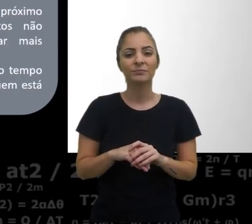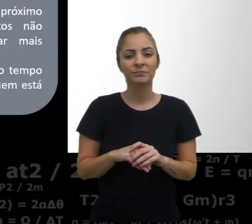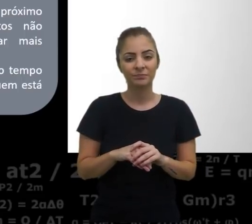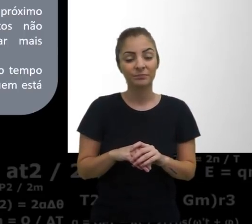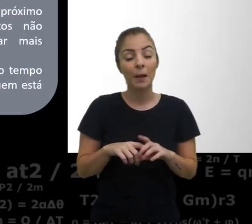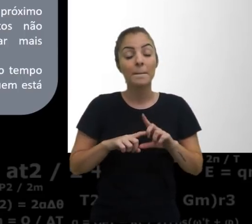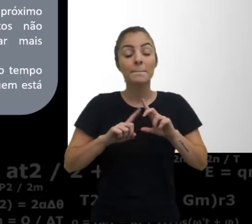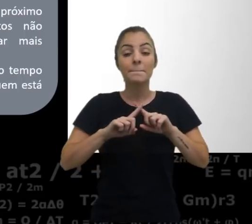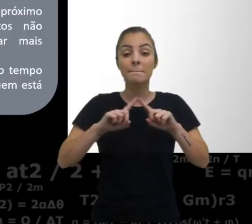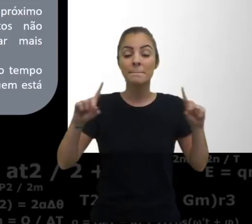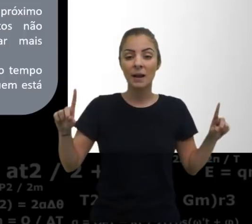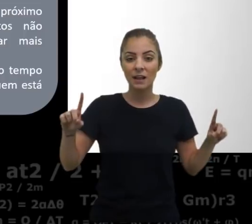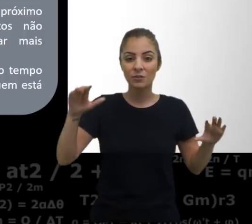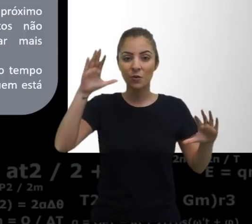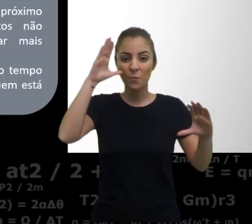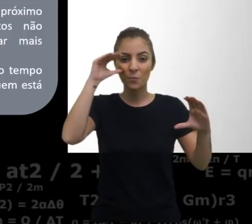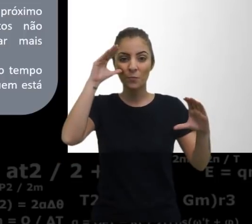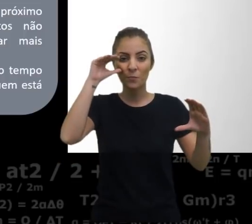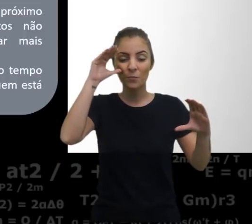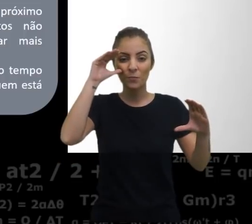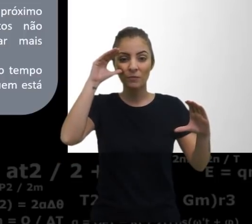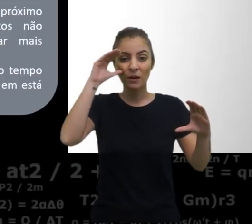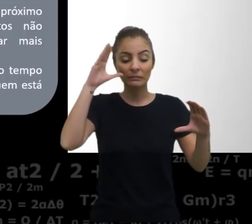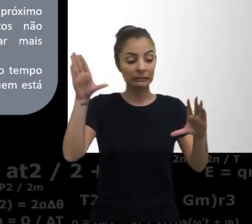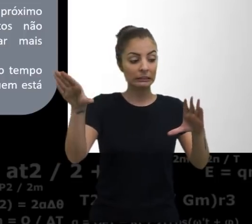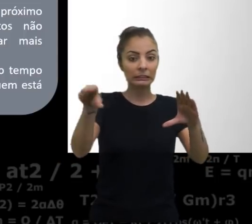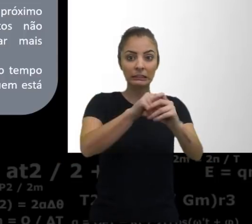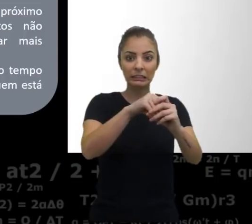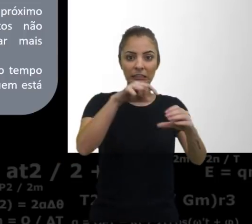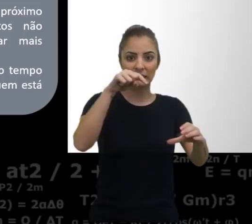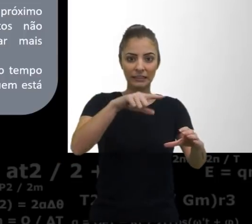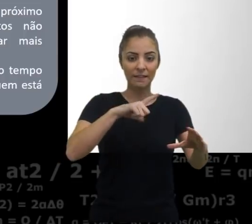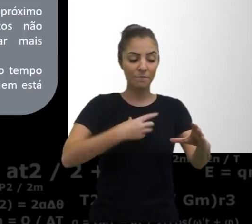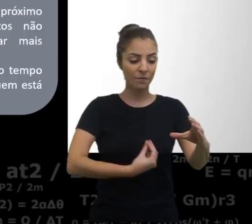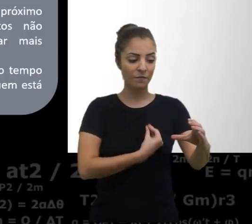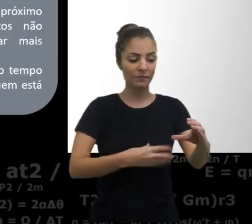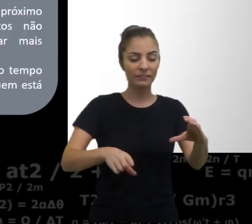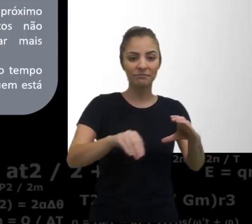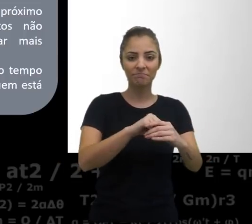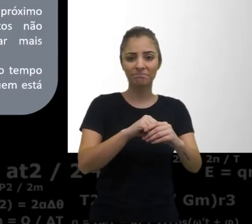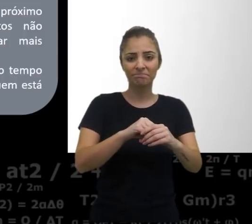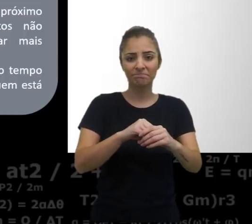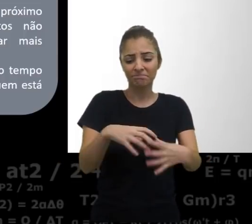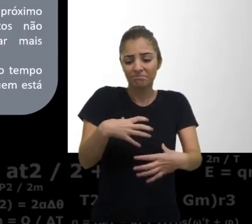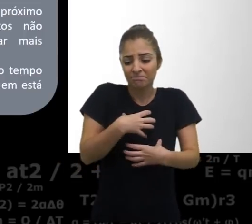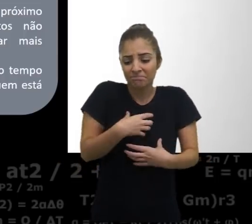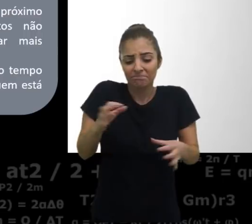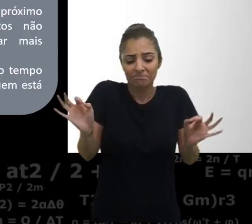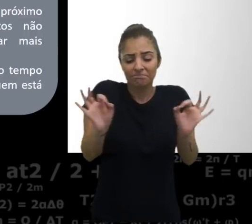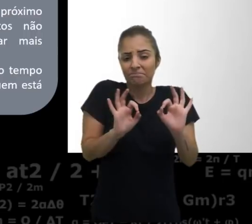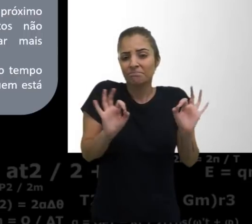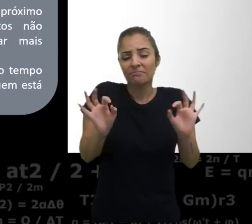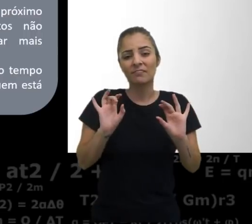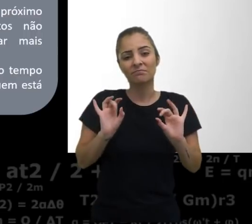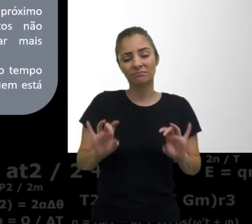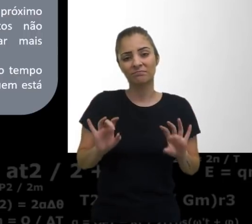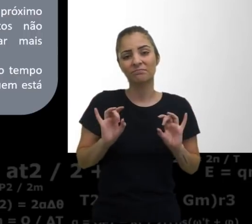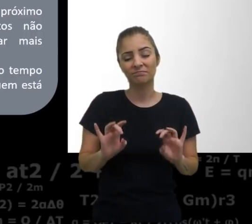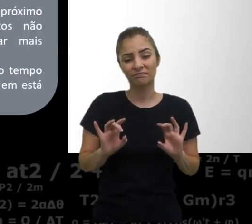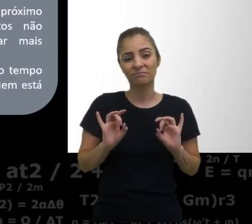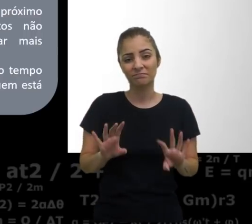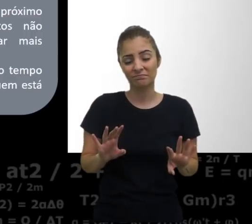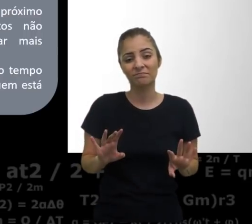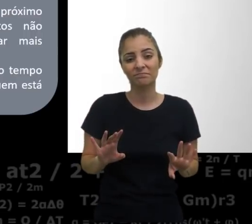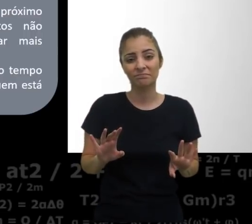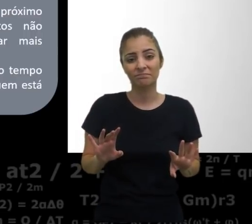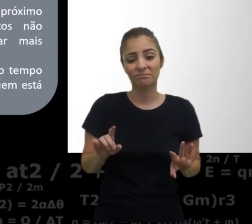Porém, um observador caindo em um buraco negro ele não sofre nada de especial ao cruzar o horizonte de eventos. Para ele,